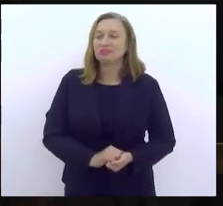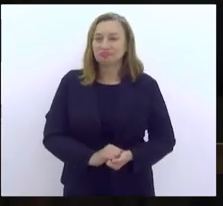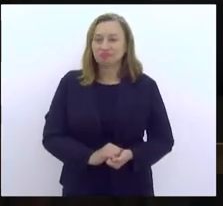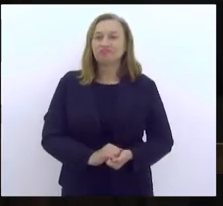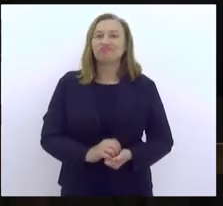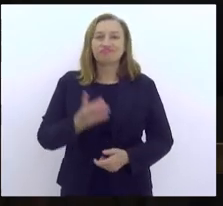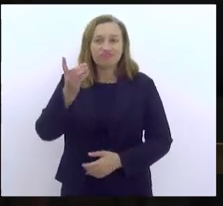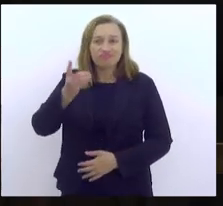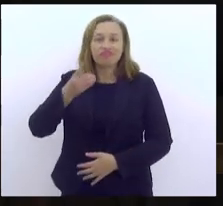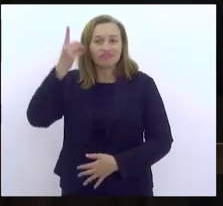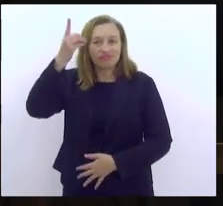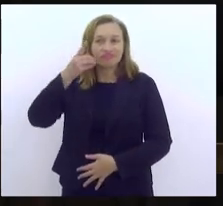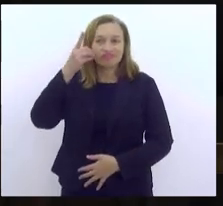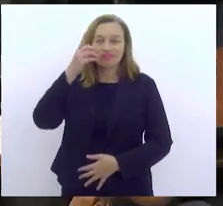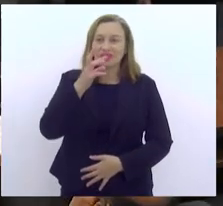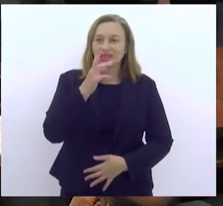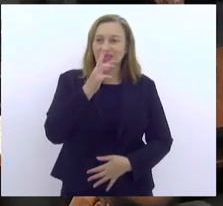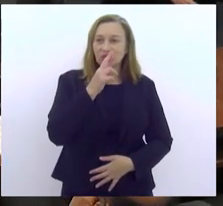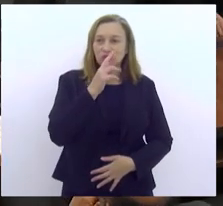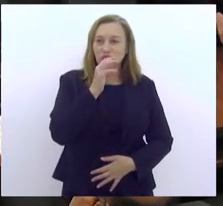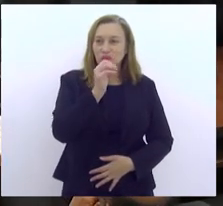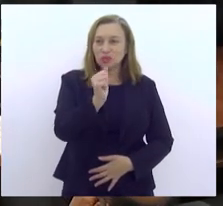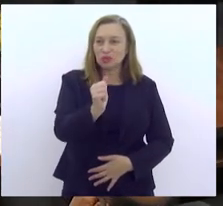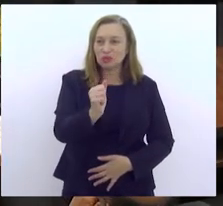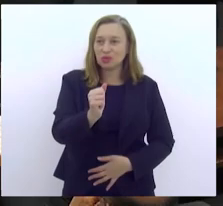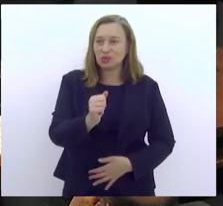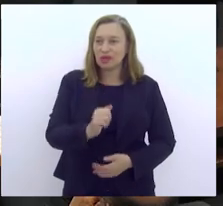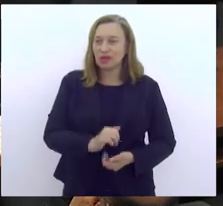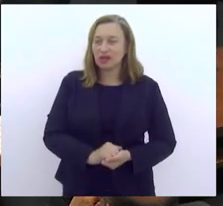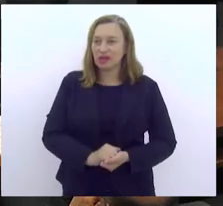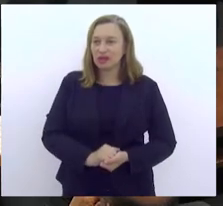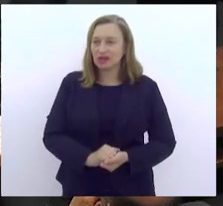palavra, deputado Rodrigo Amorim. Presidente,